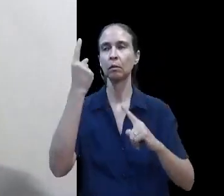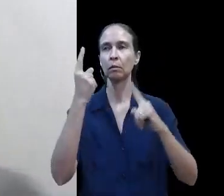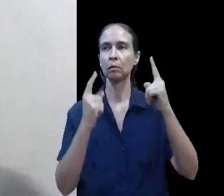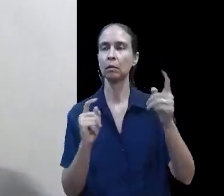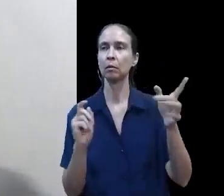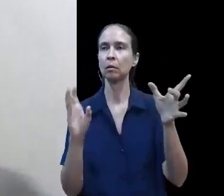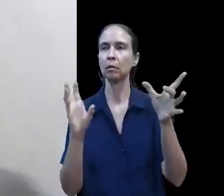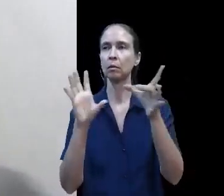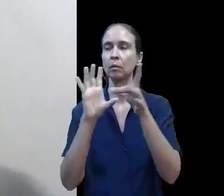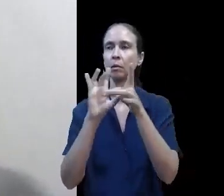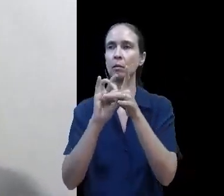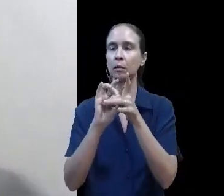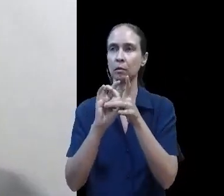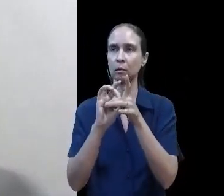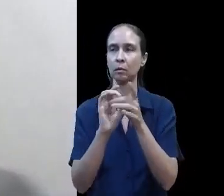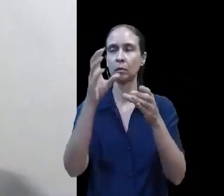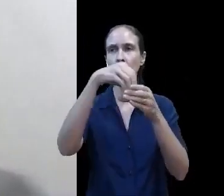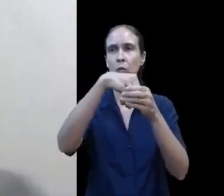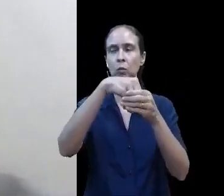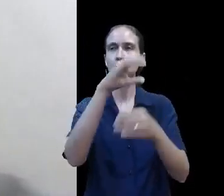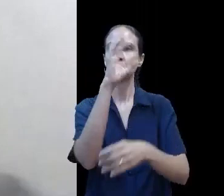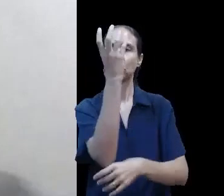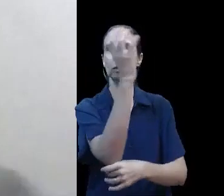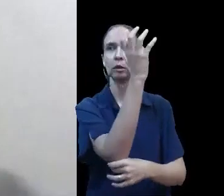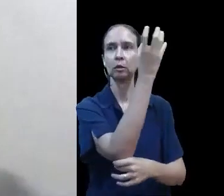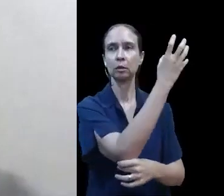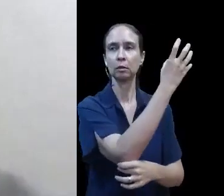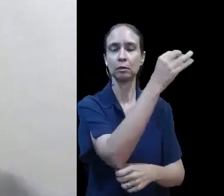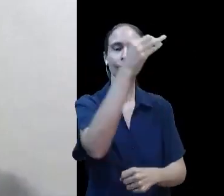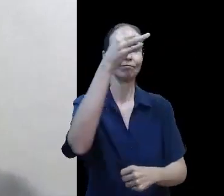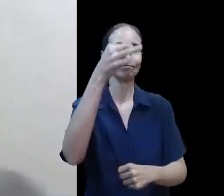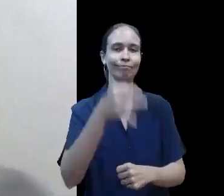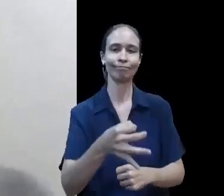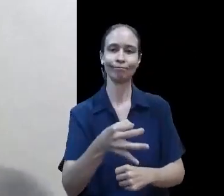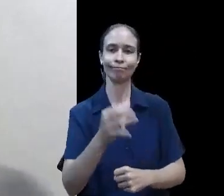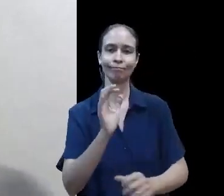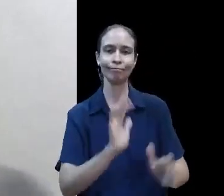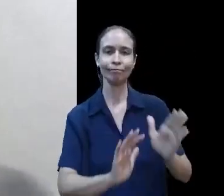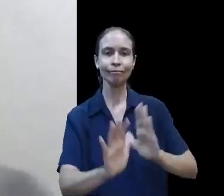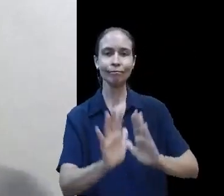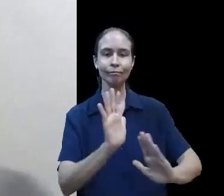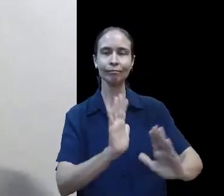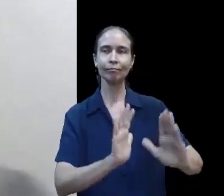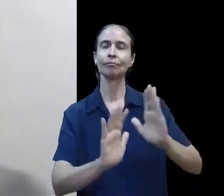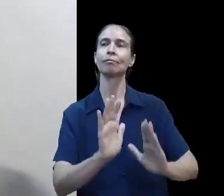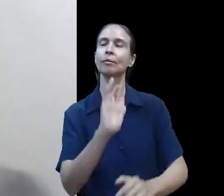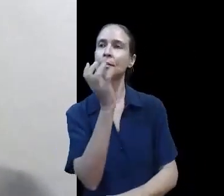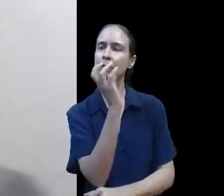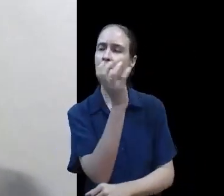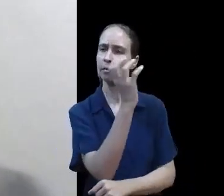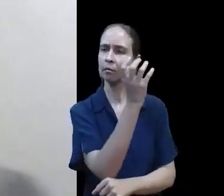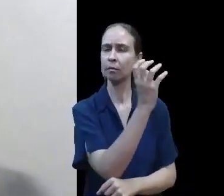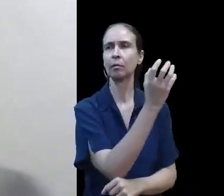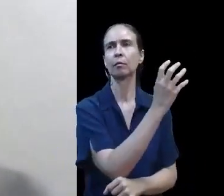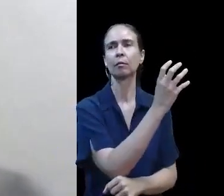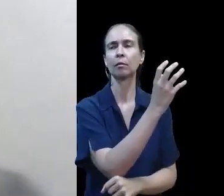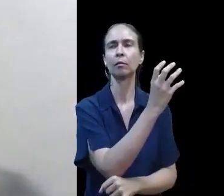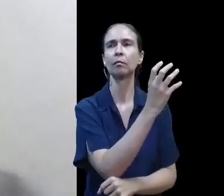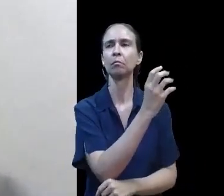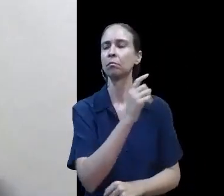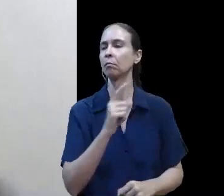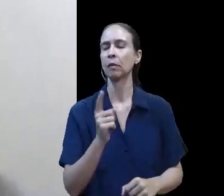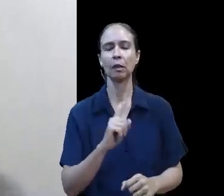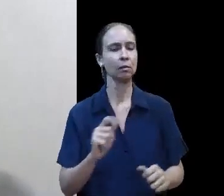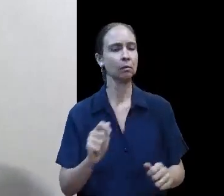ambientalmente correta. Não teve nenhuma agressão ao meio ambiente, está sendo conduzido de uma maneira